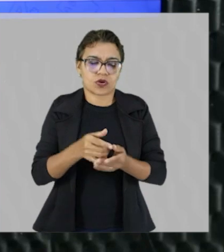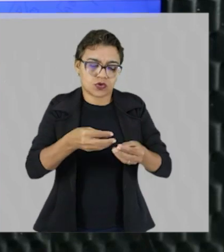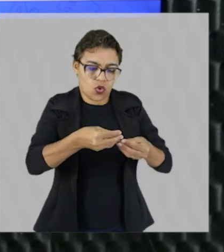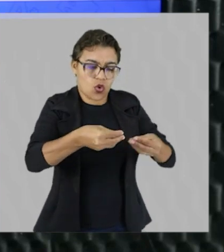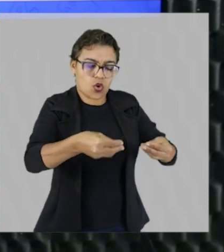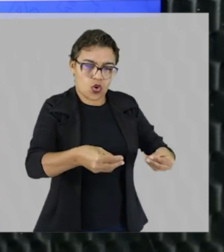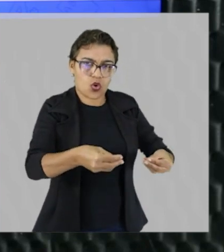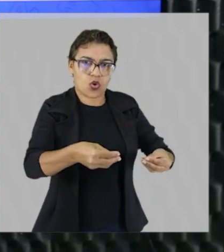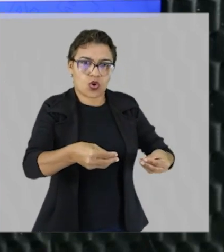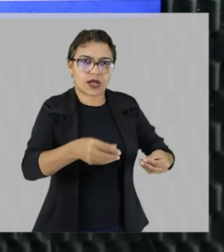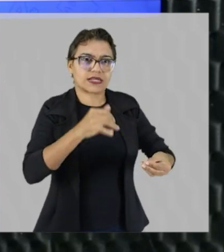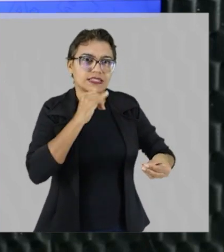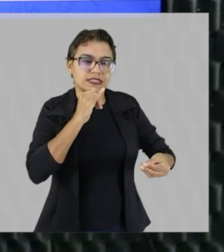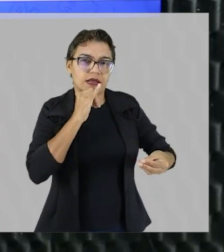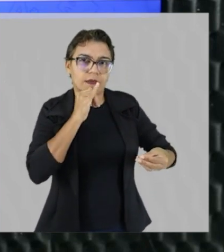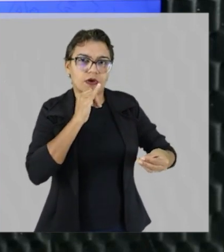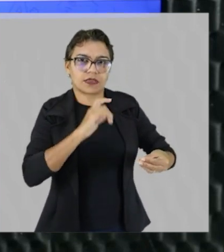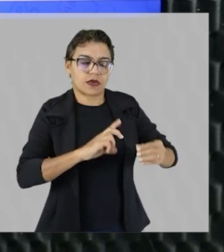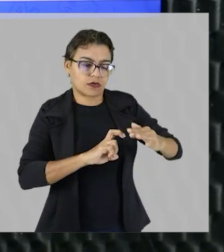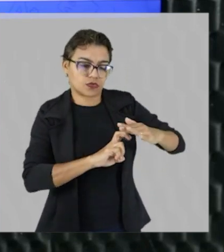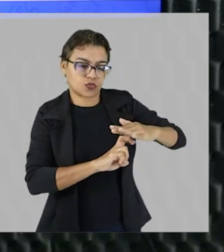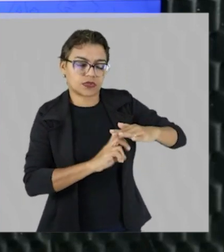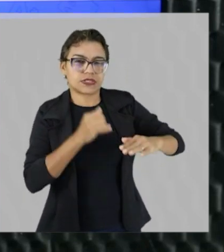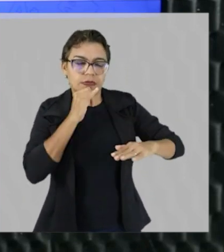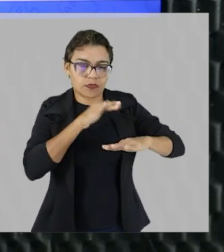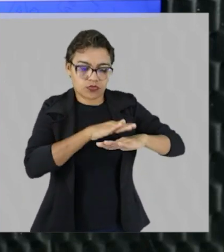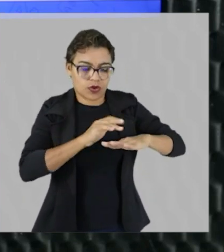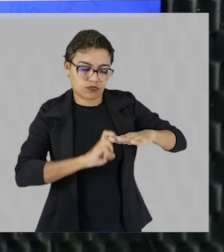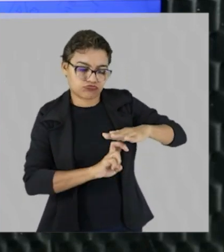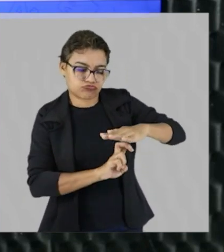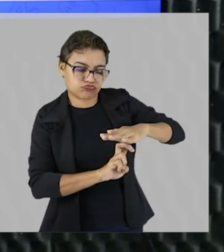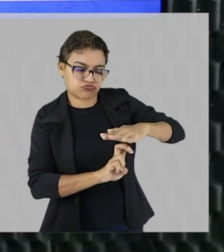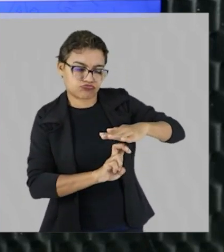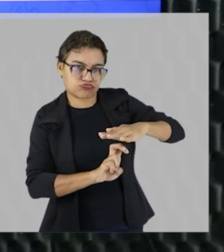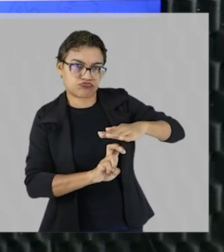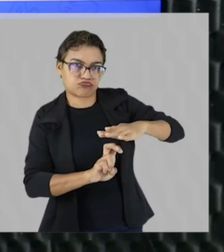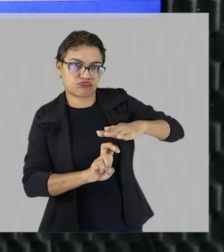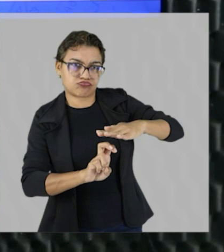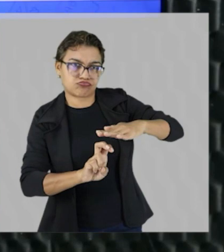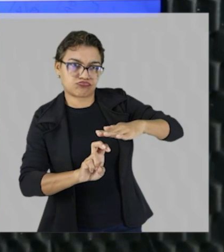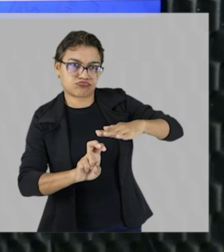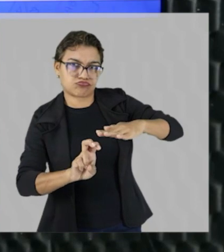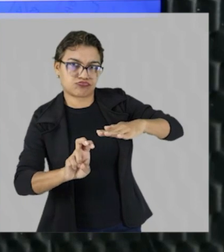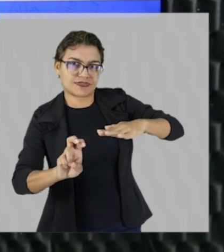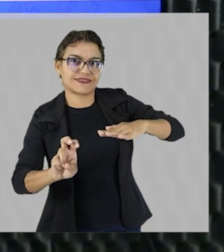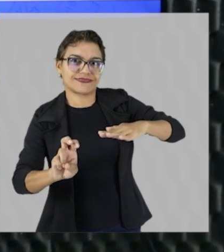ele passa lentamente, não parando, ele não para, ele faz isso, tá?